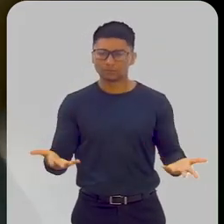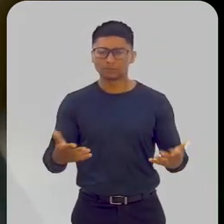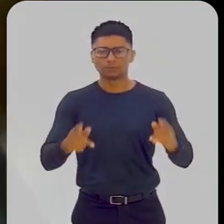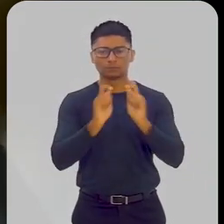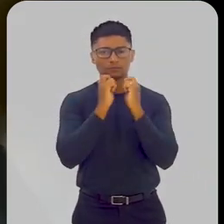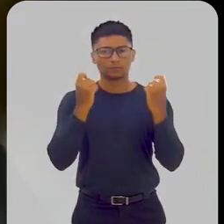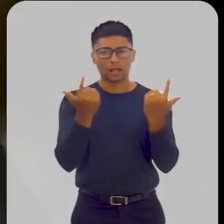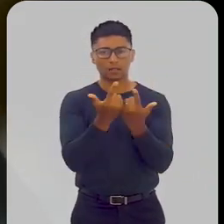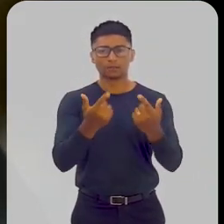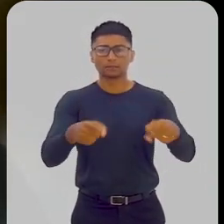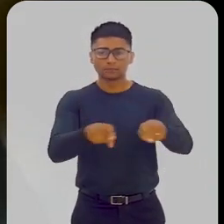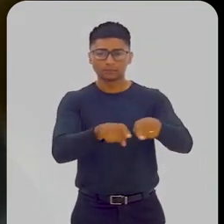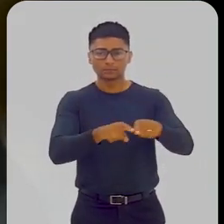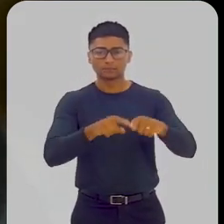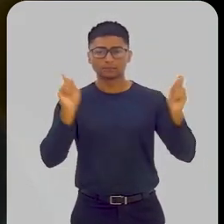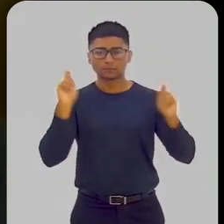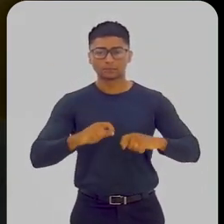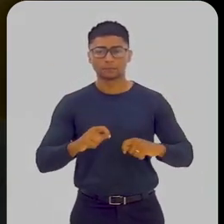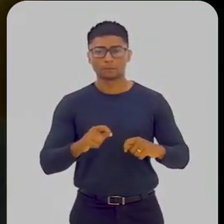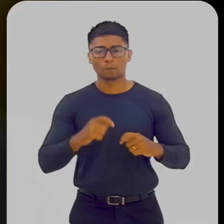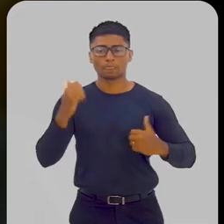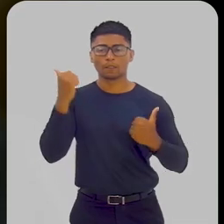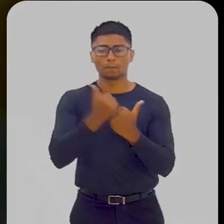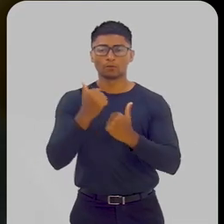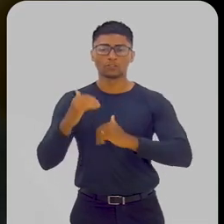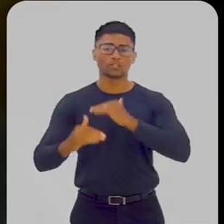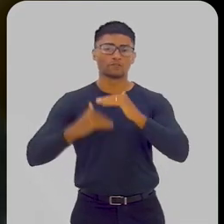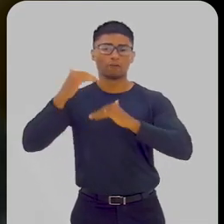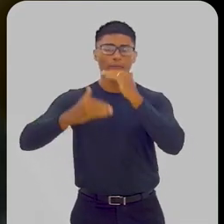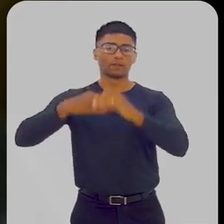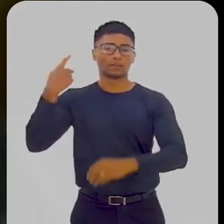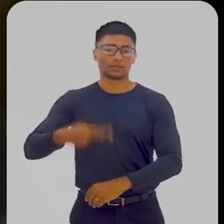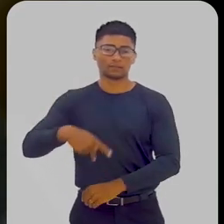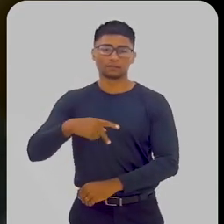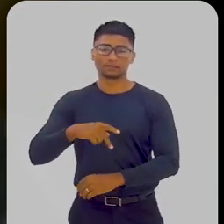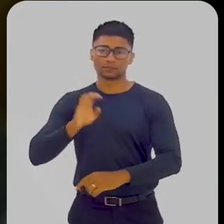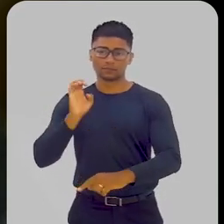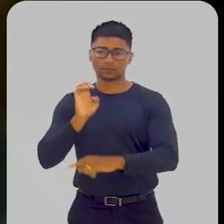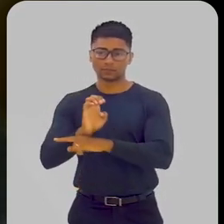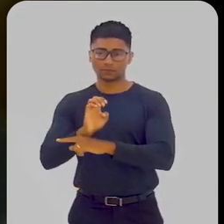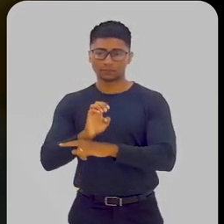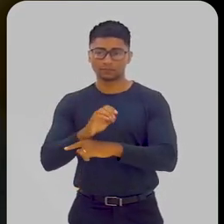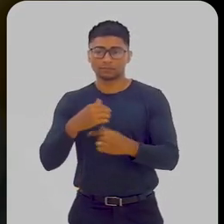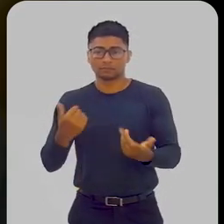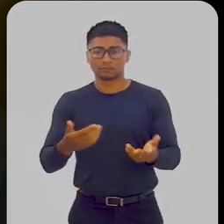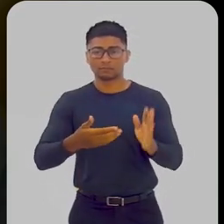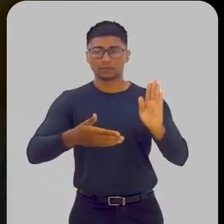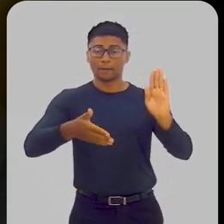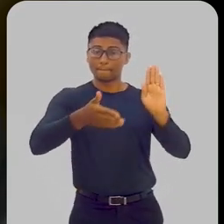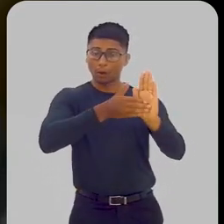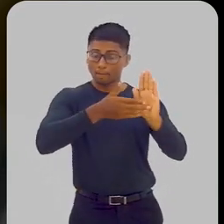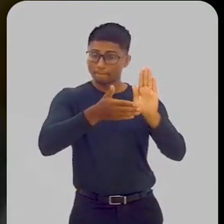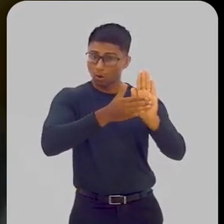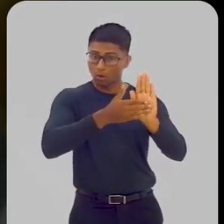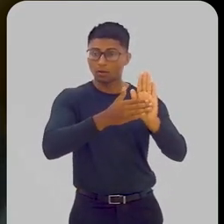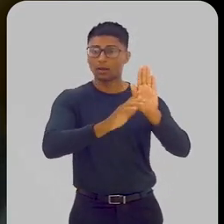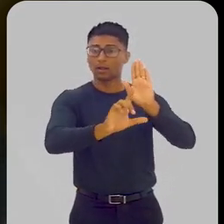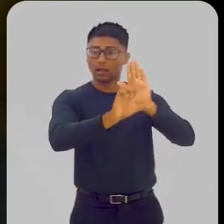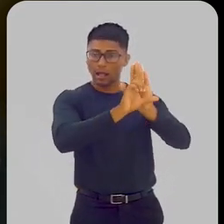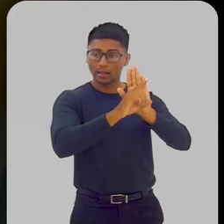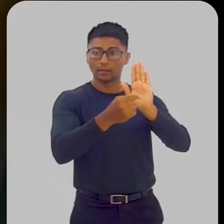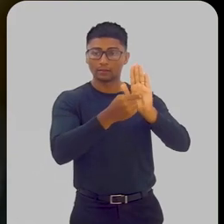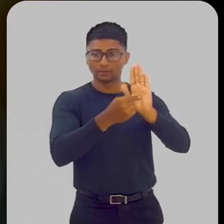há pouco. Na utilização da LERJ e seus instrumentos em apoio ao desenvolvimento do Estado, identificando e propondo